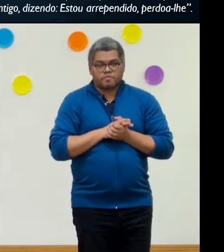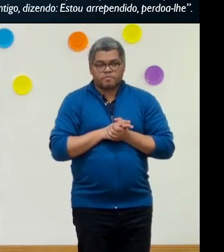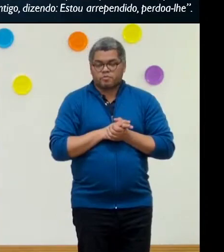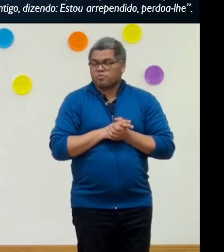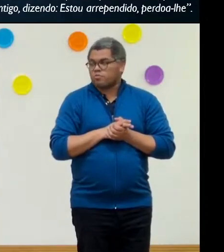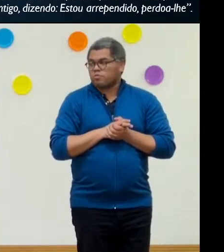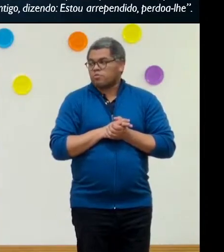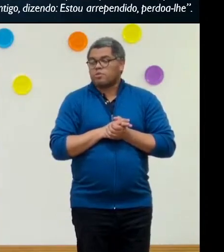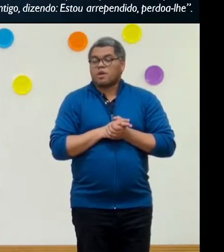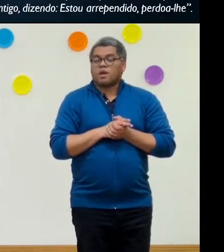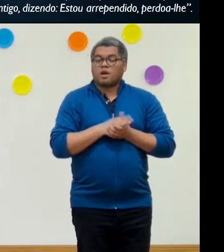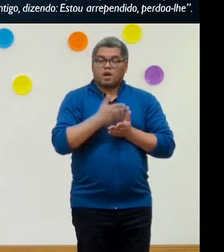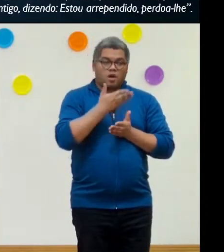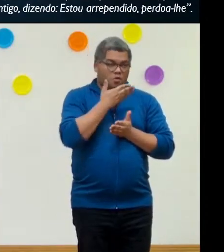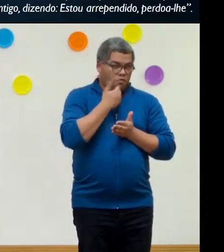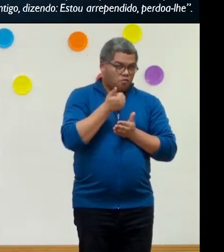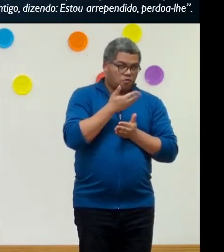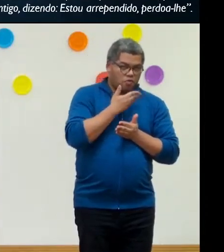Eu não estou dizendo que é fácil,